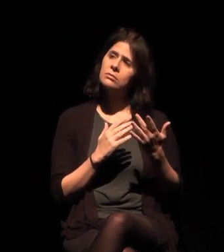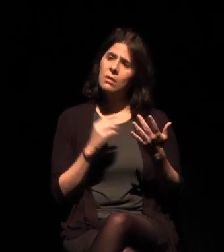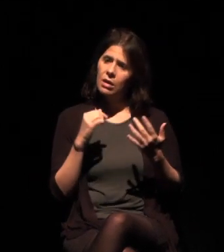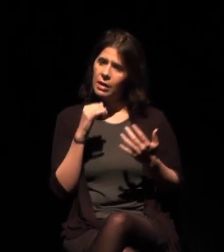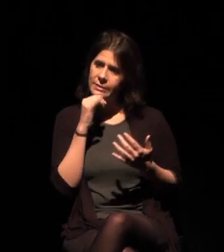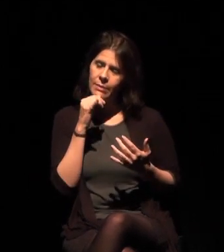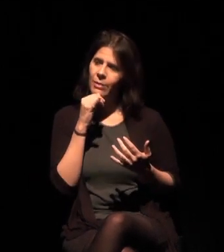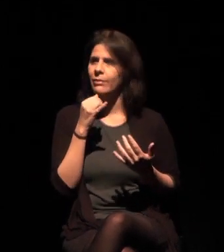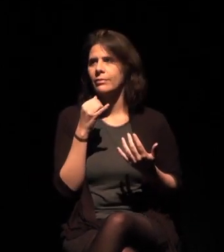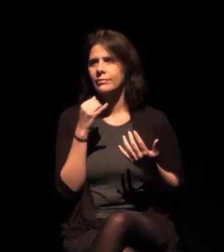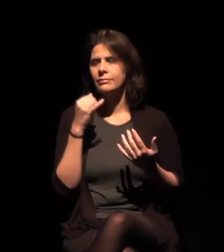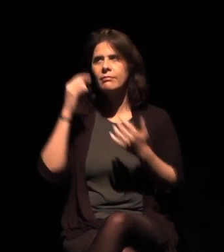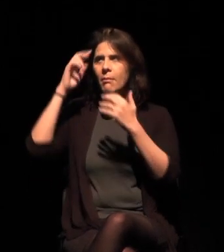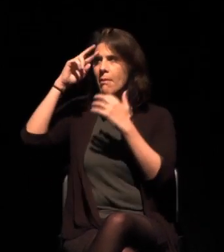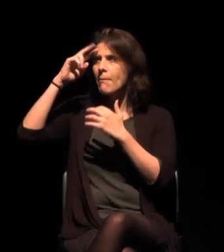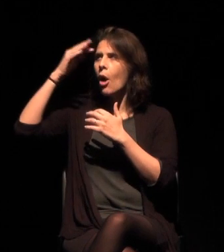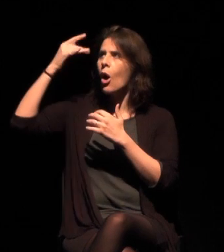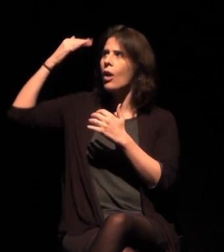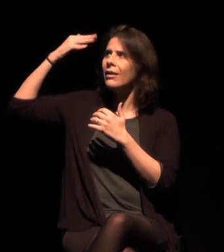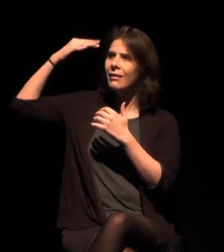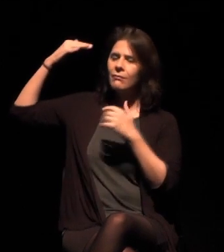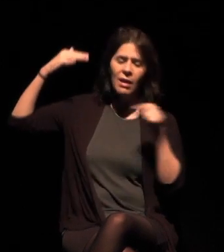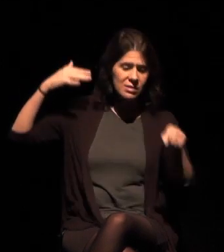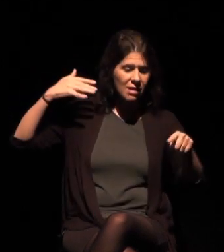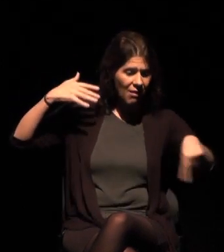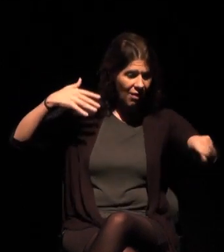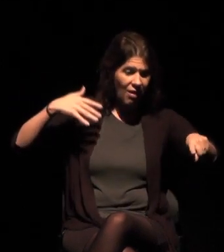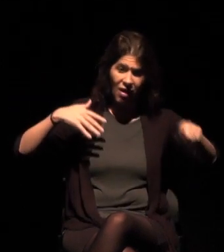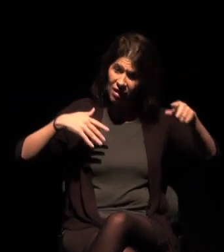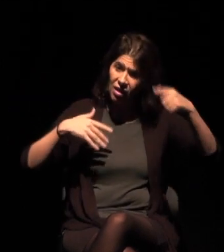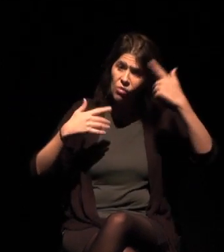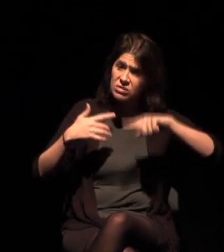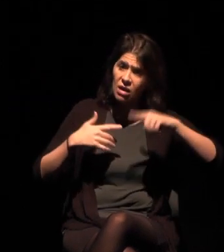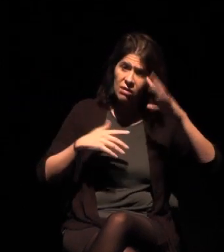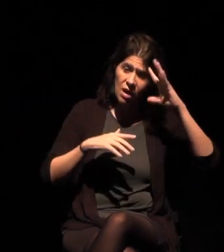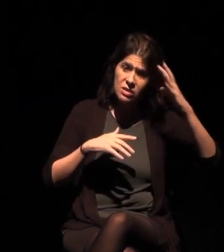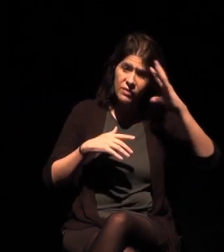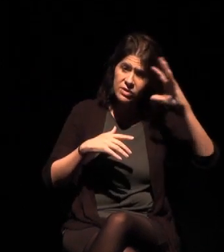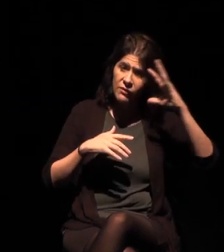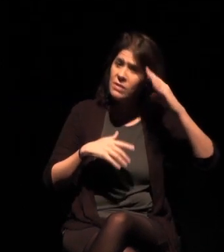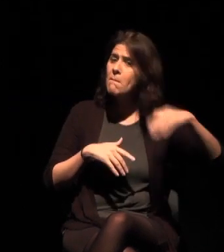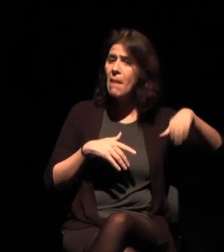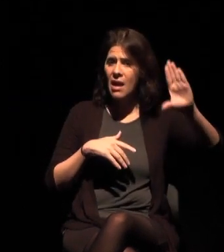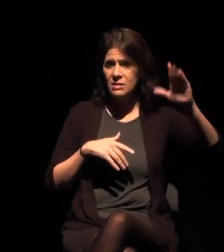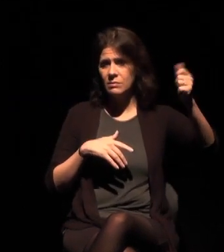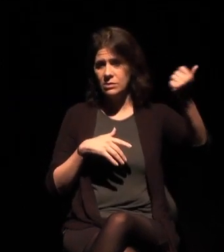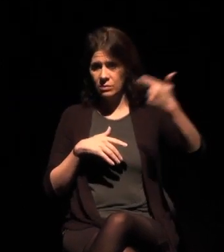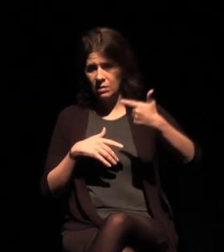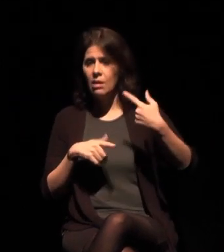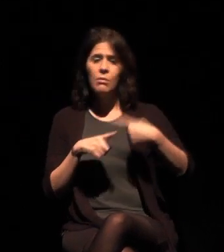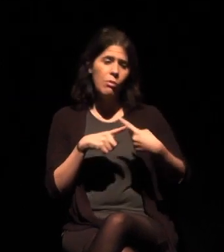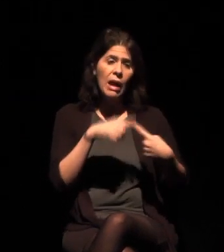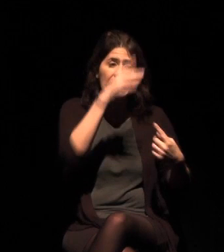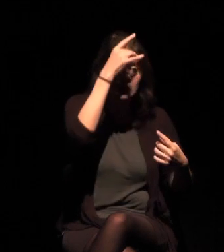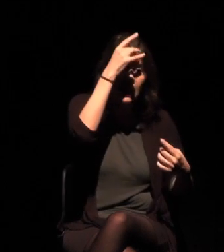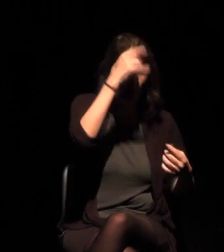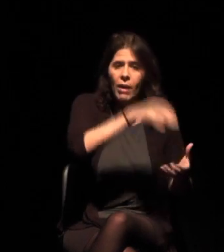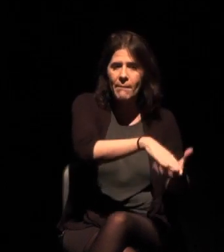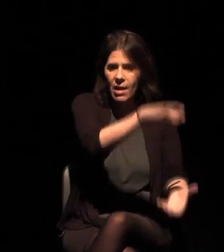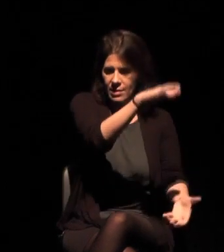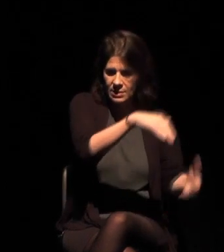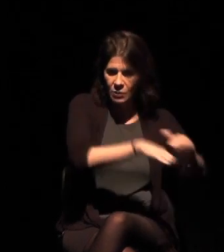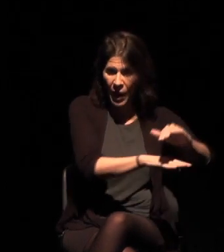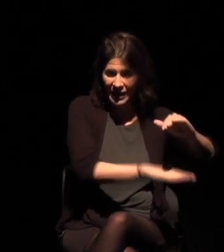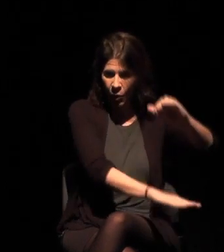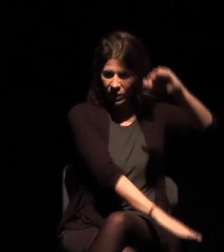é a mesma coisa que o ser humano tem tentado resolver aquele problema e de forma geral a solução dos problemas hoje em